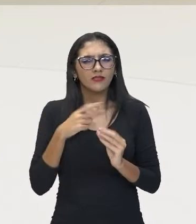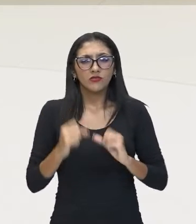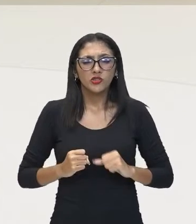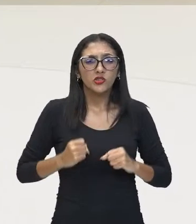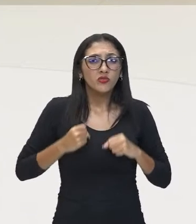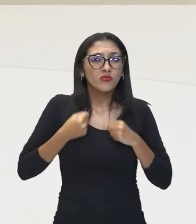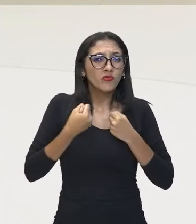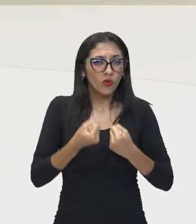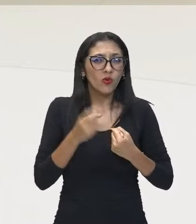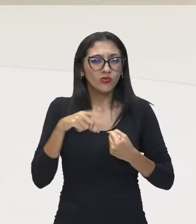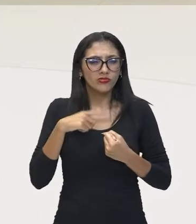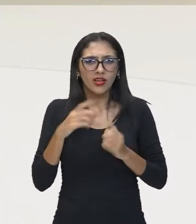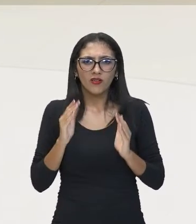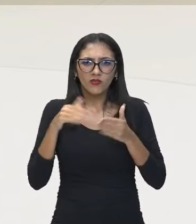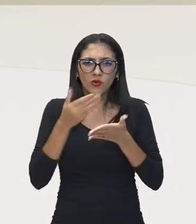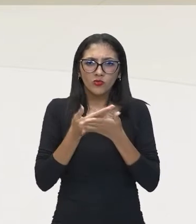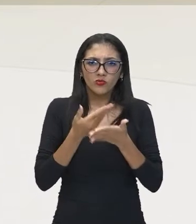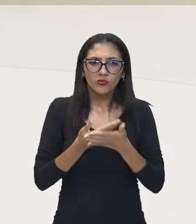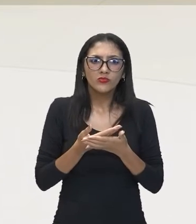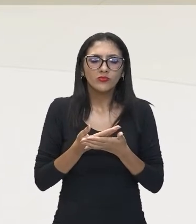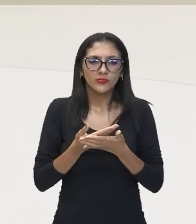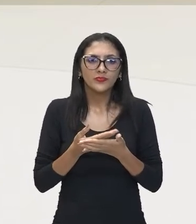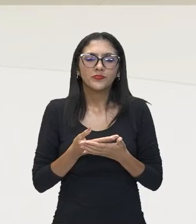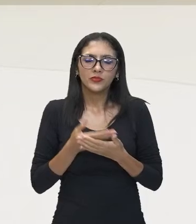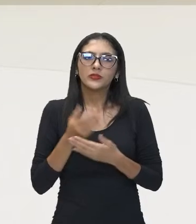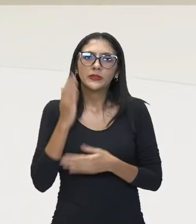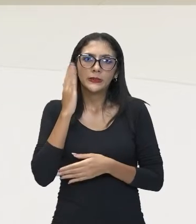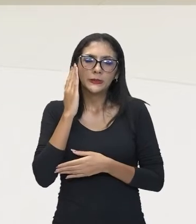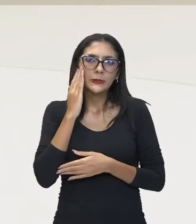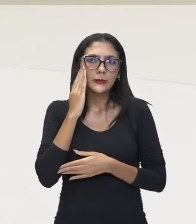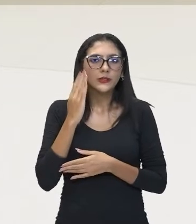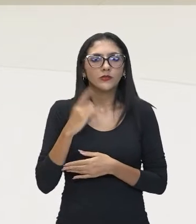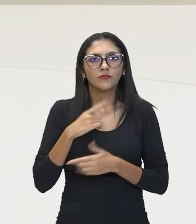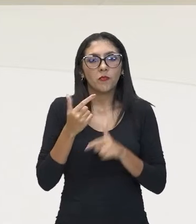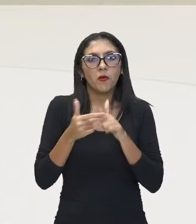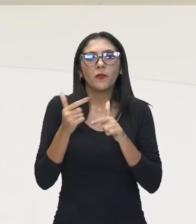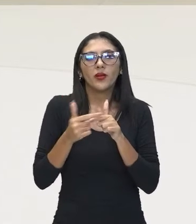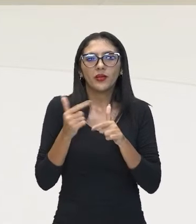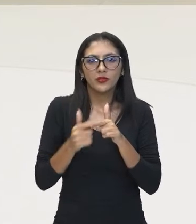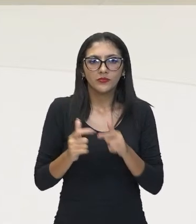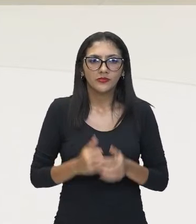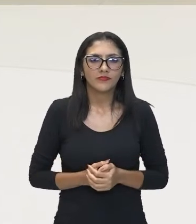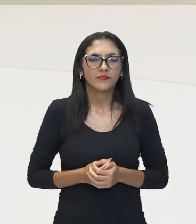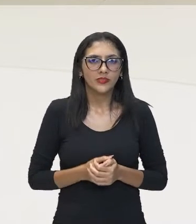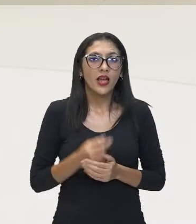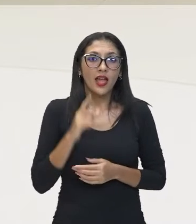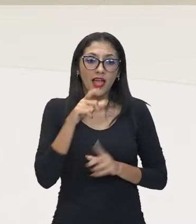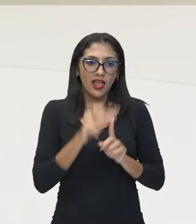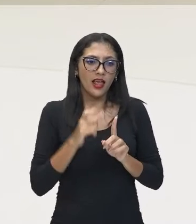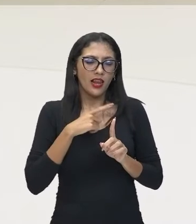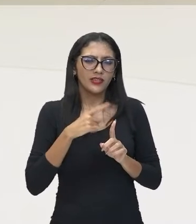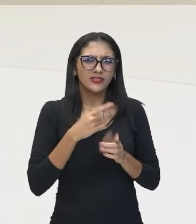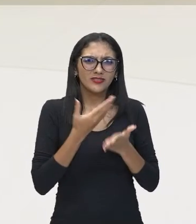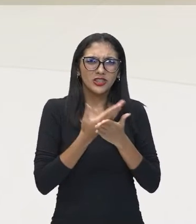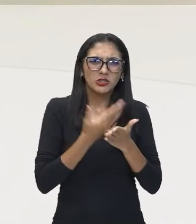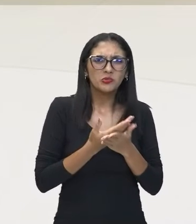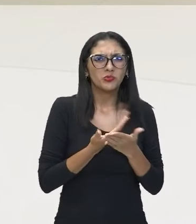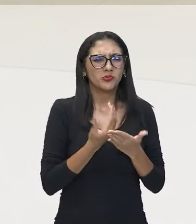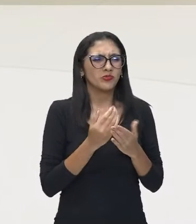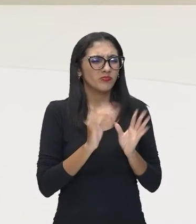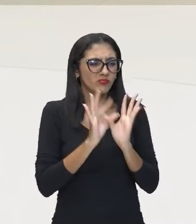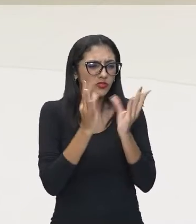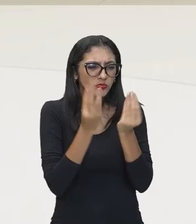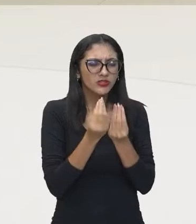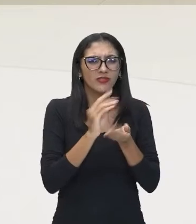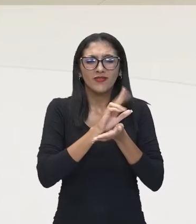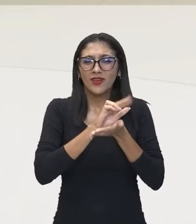à ciência também teve um preço, já que a Marie estudava elementos, né, que emitiam